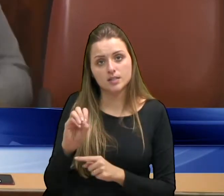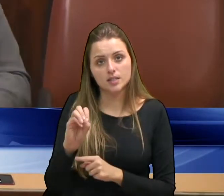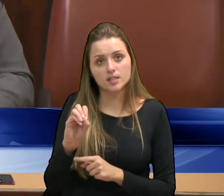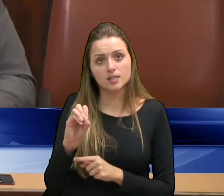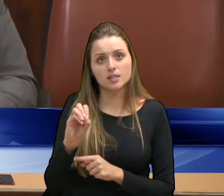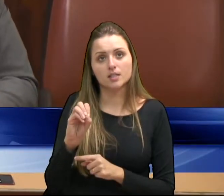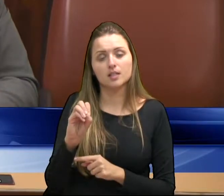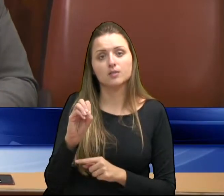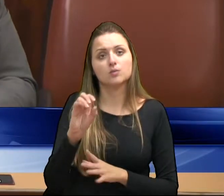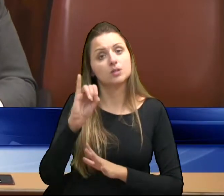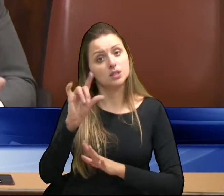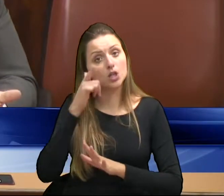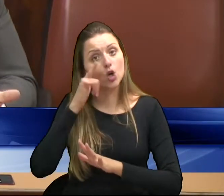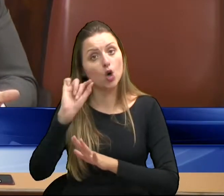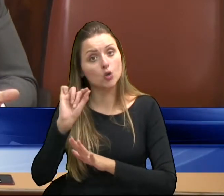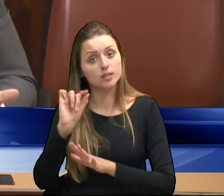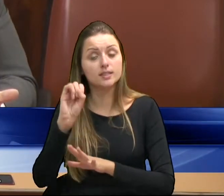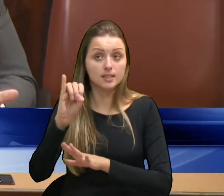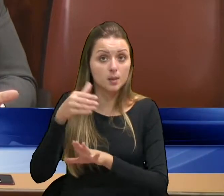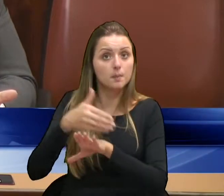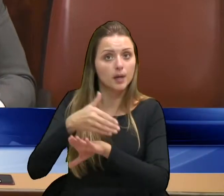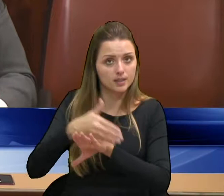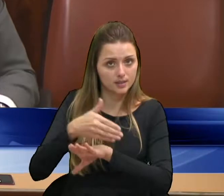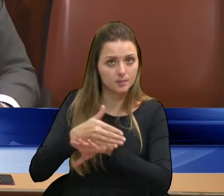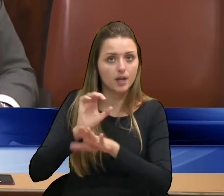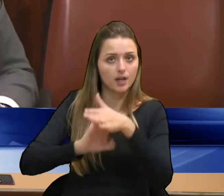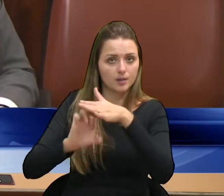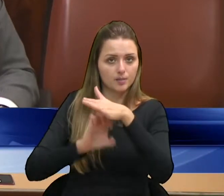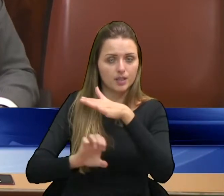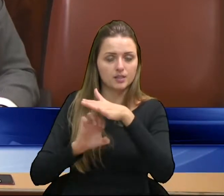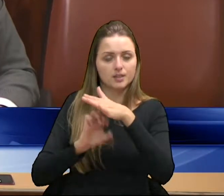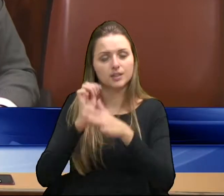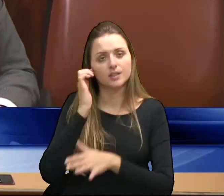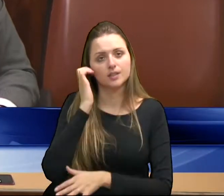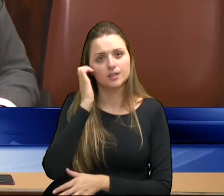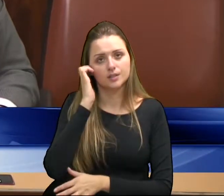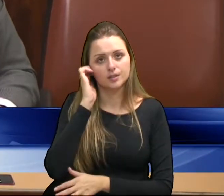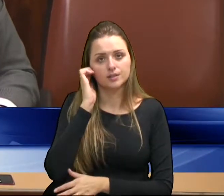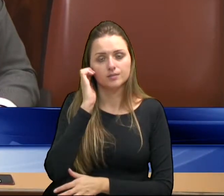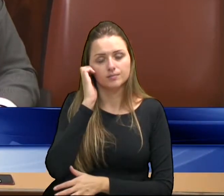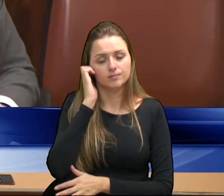lograrem vencedores, se participarem, e